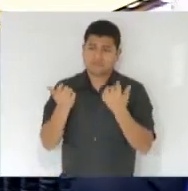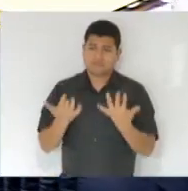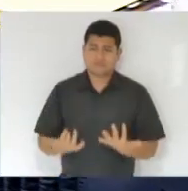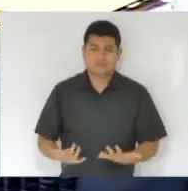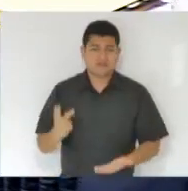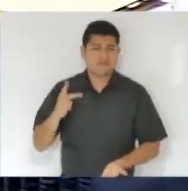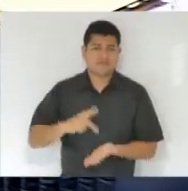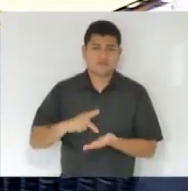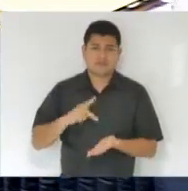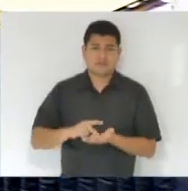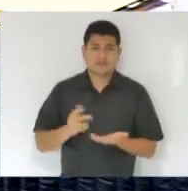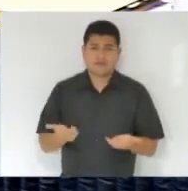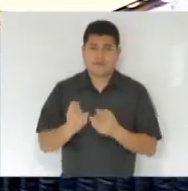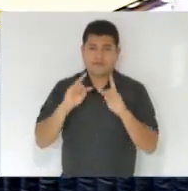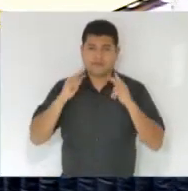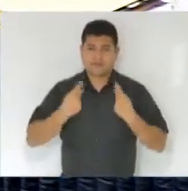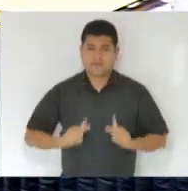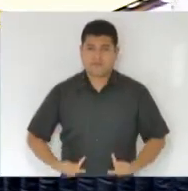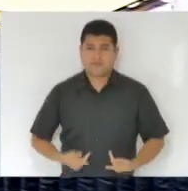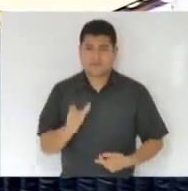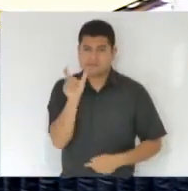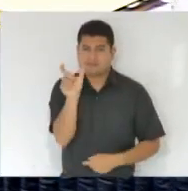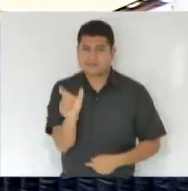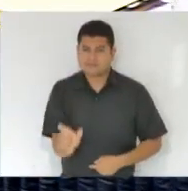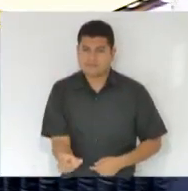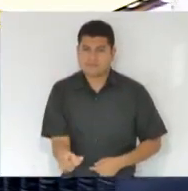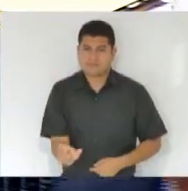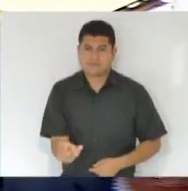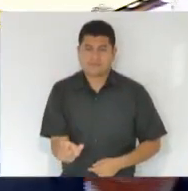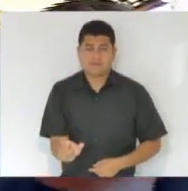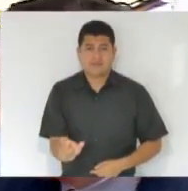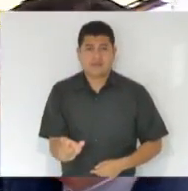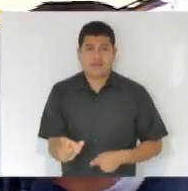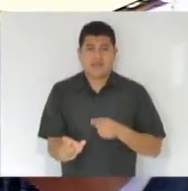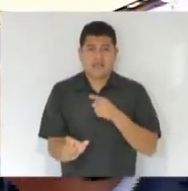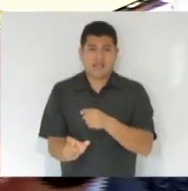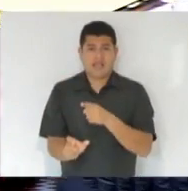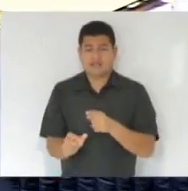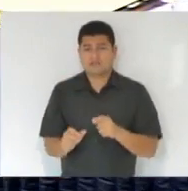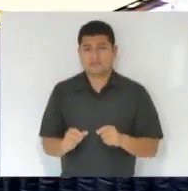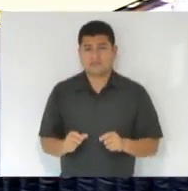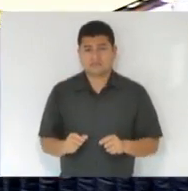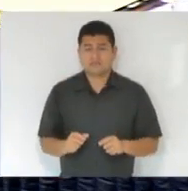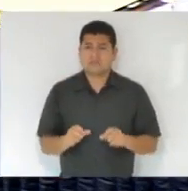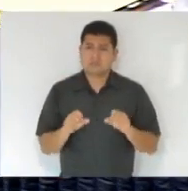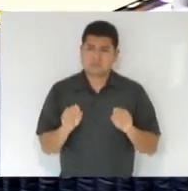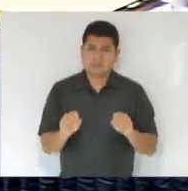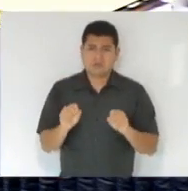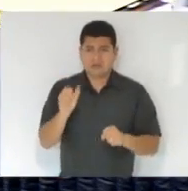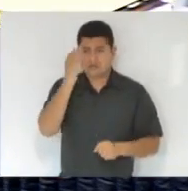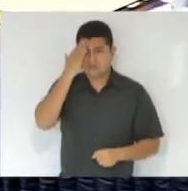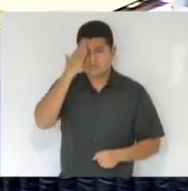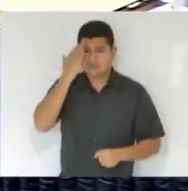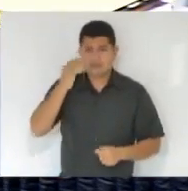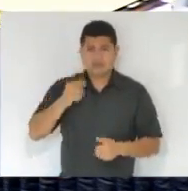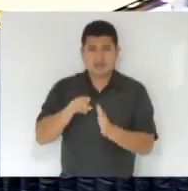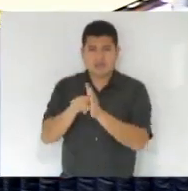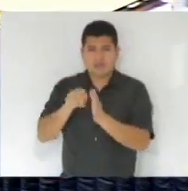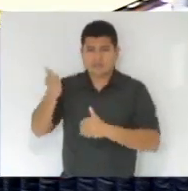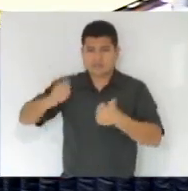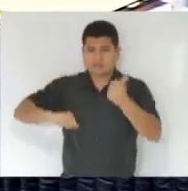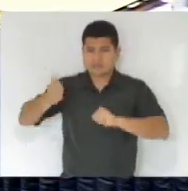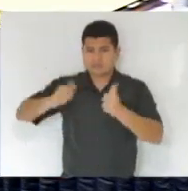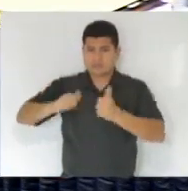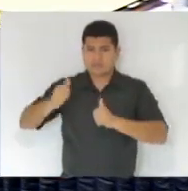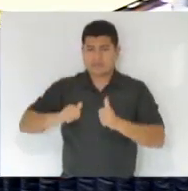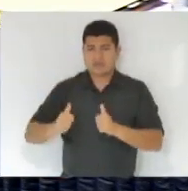ser humano hoje, e a gente pode saber e analisar pelo próprio tipo